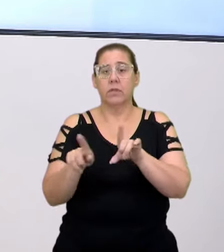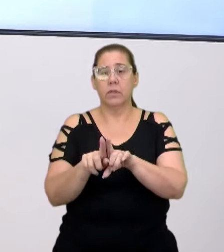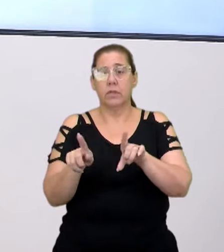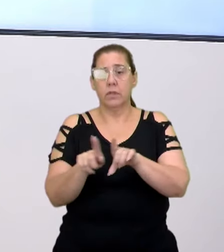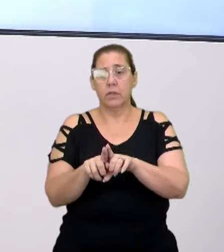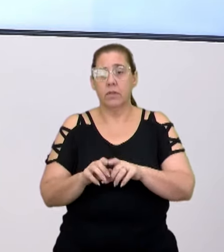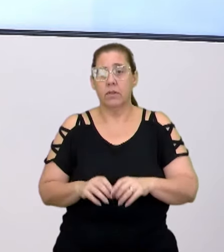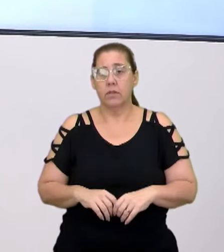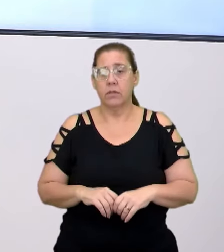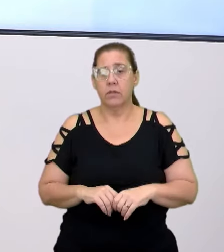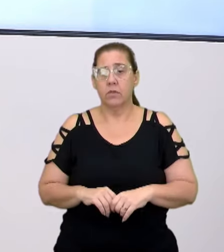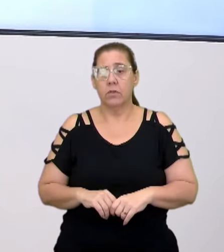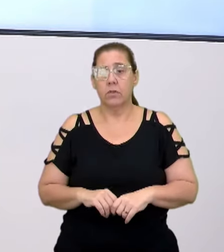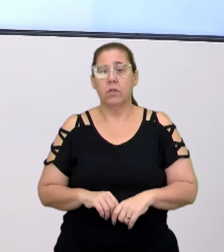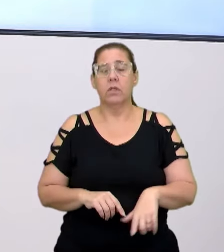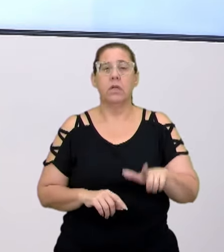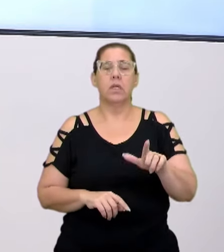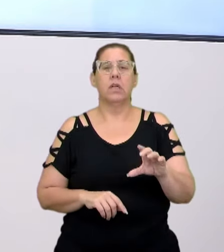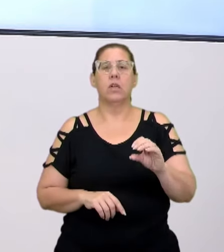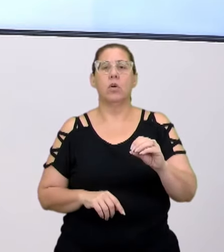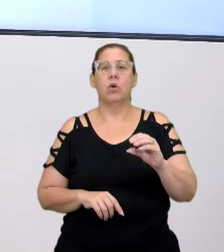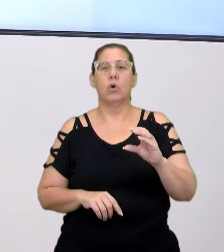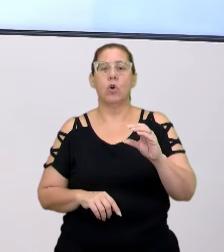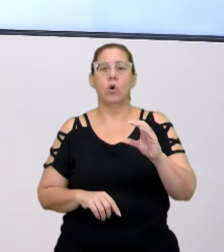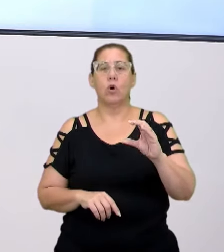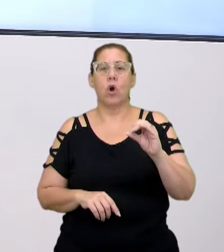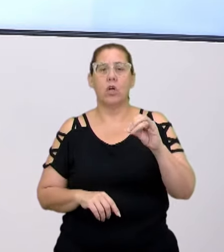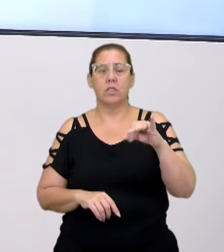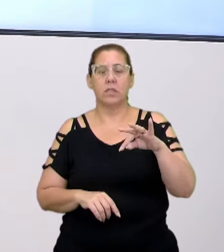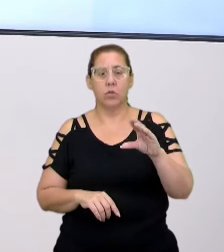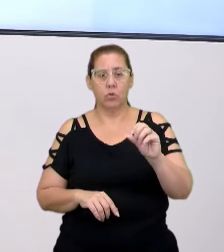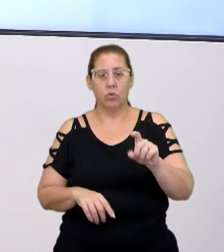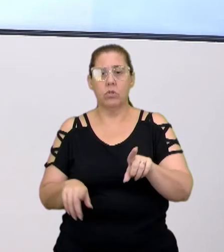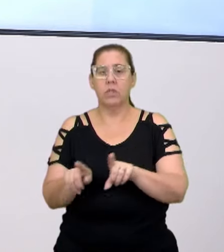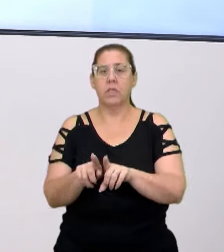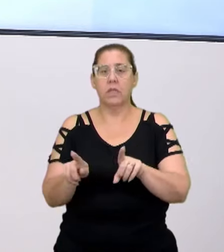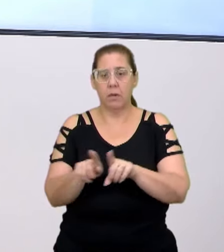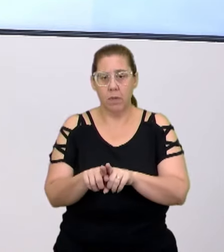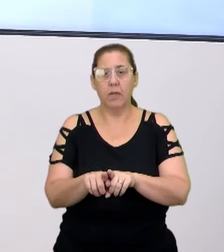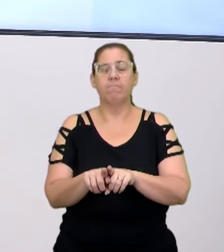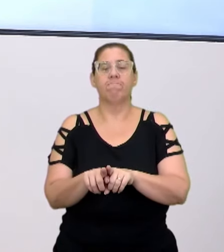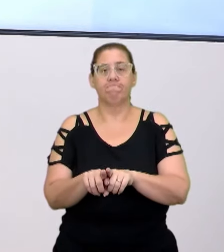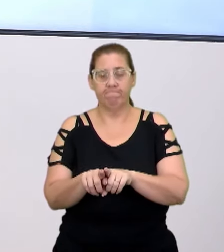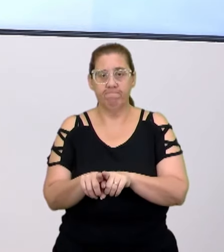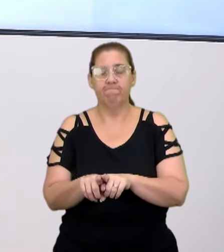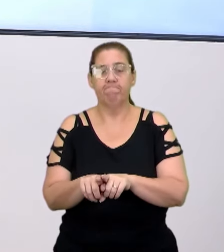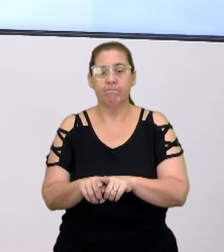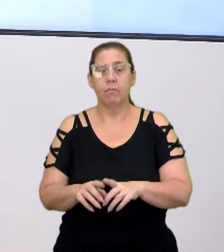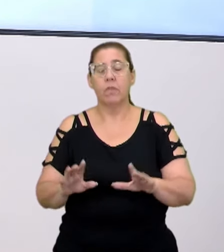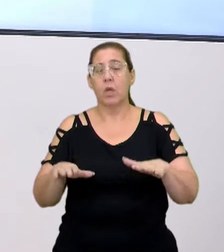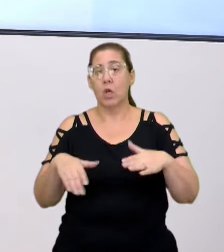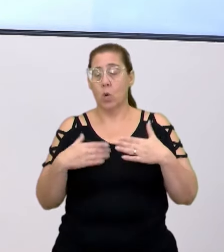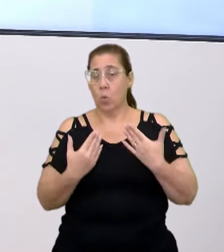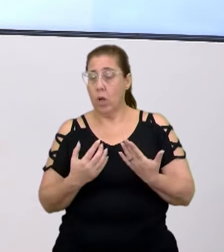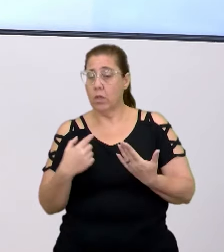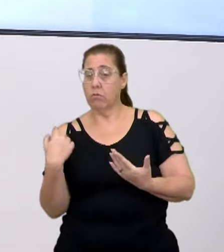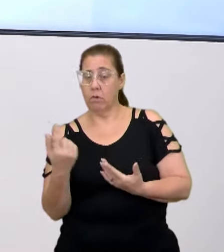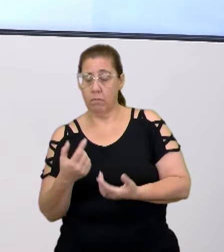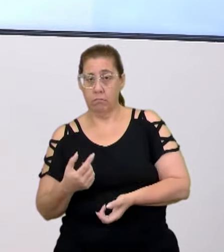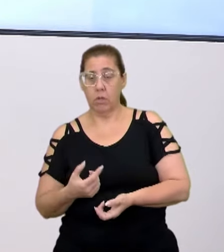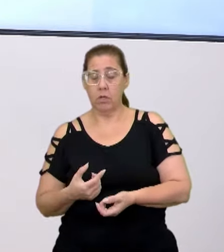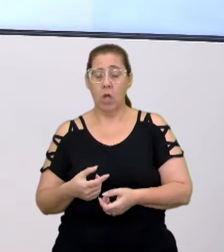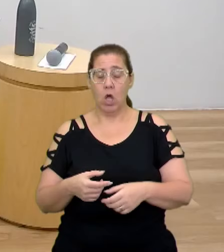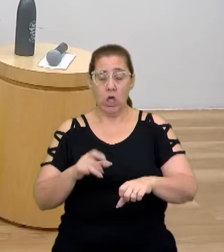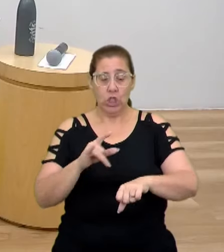apresentou leucocitúria. Leucócitos também estão saindo ali na urina. Sendo que quando a gente faz um exame